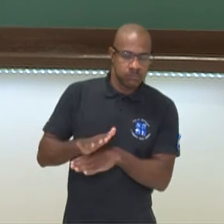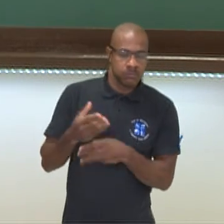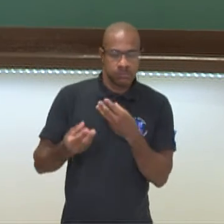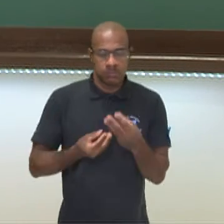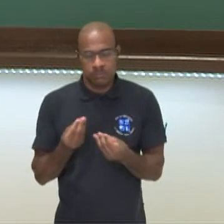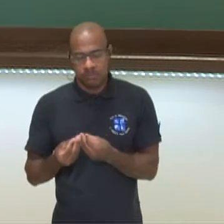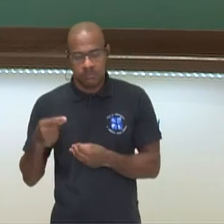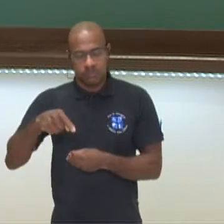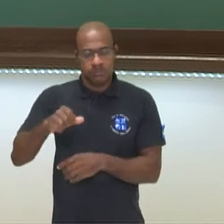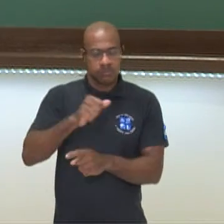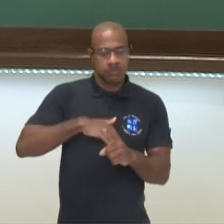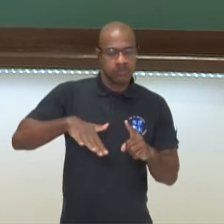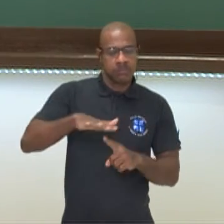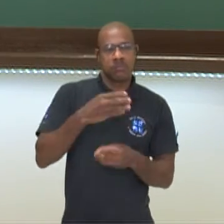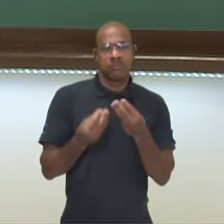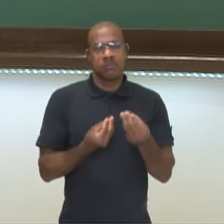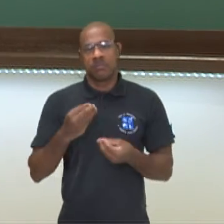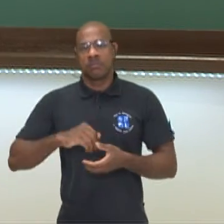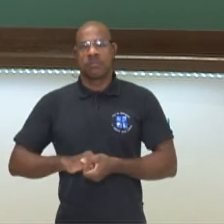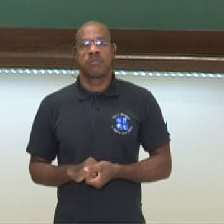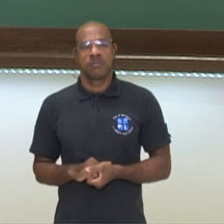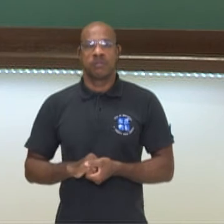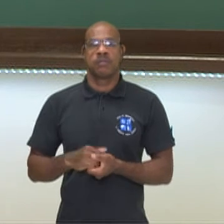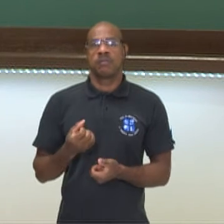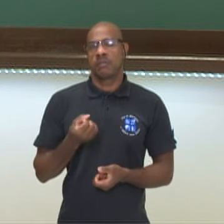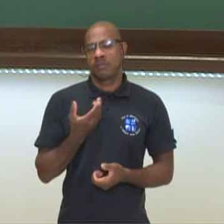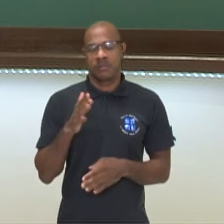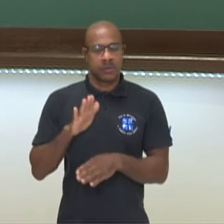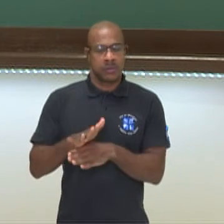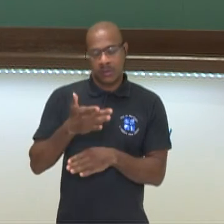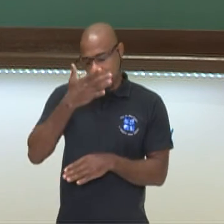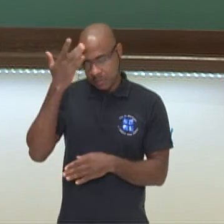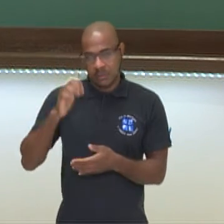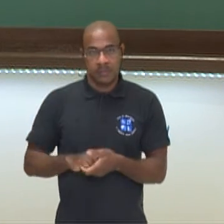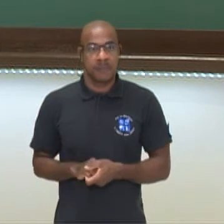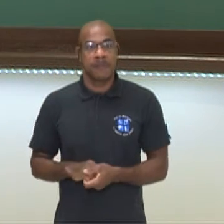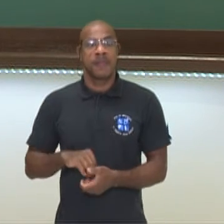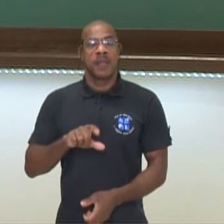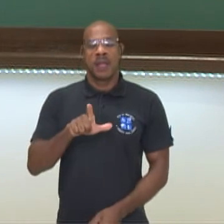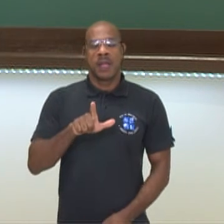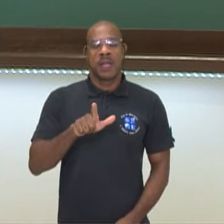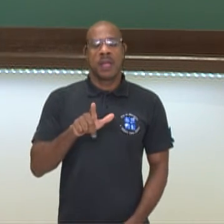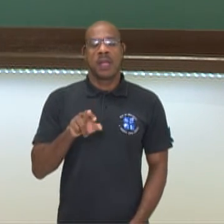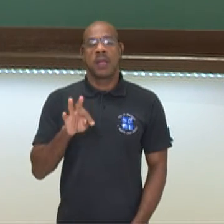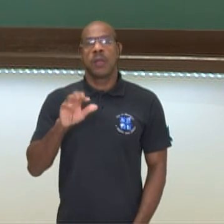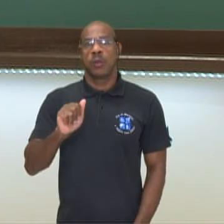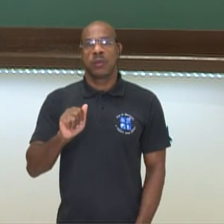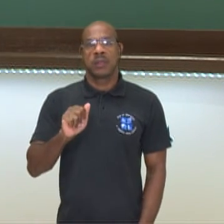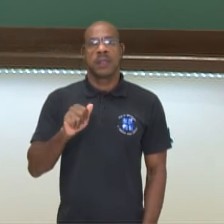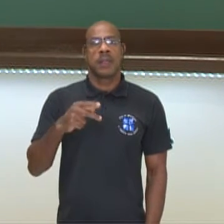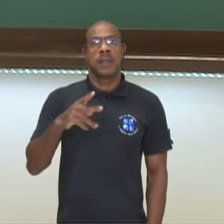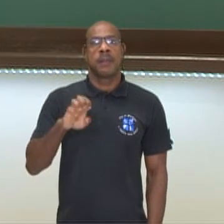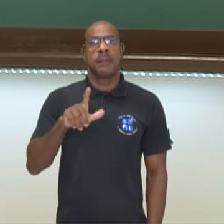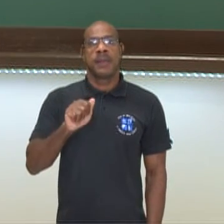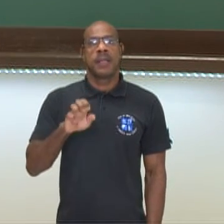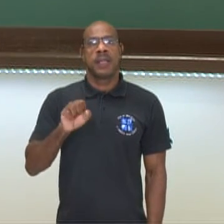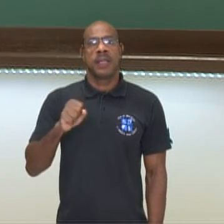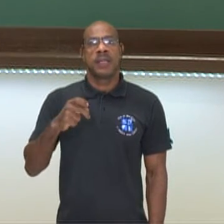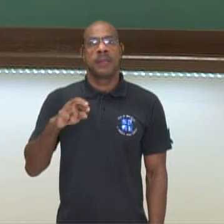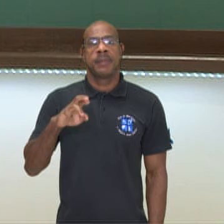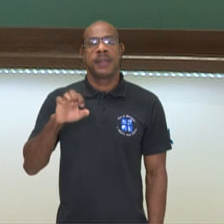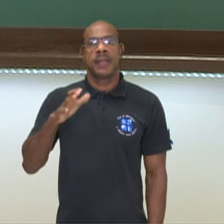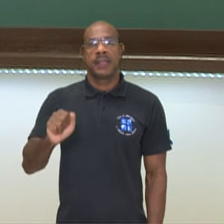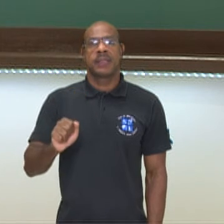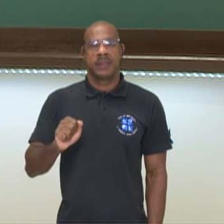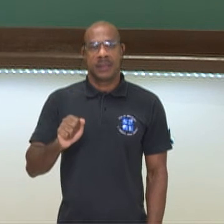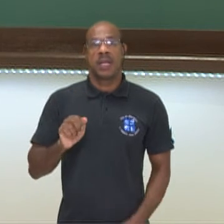interferir, né, nesse modelo do estado do bem-estar social. O filme se chama A Luta pela Esperança, né, de 2005, né, com o Russell Crowe, né,